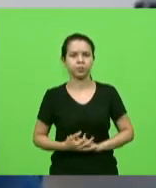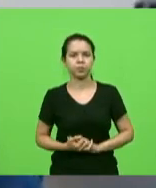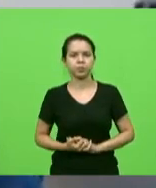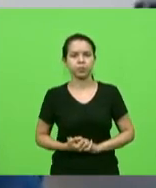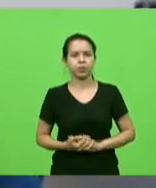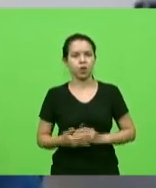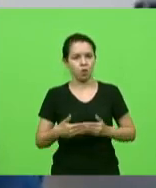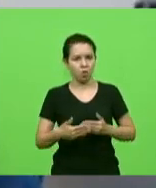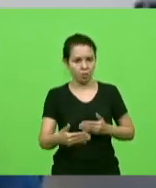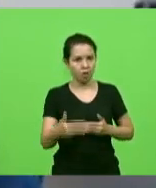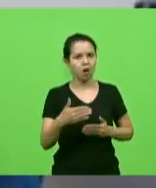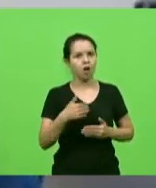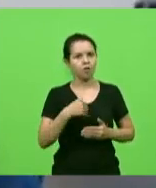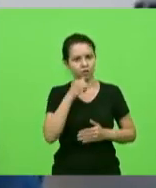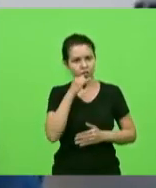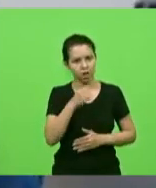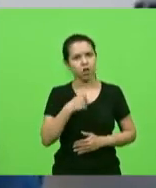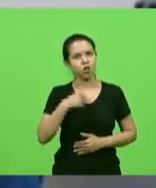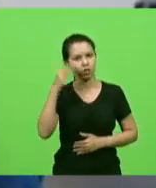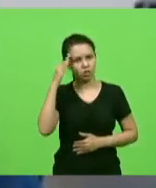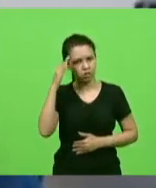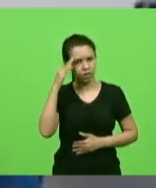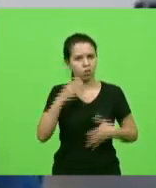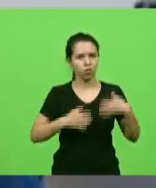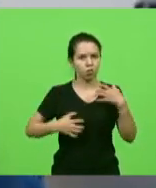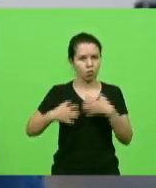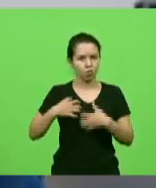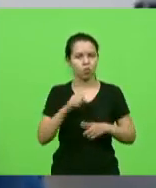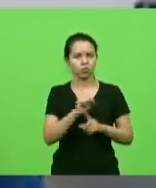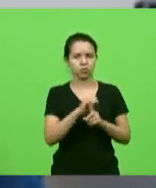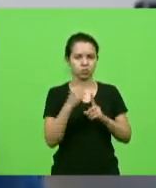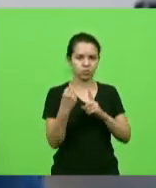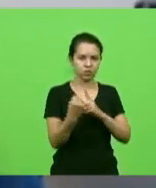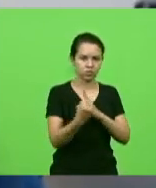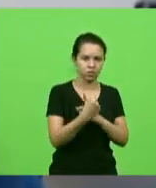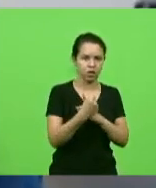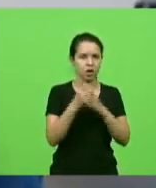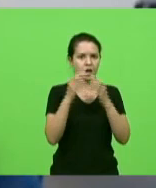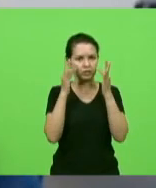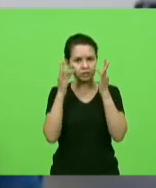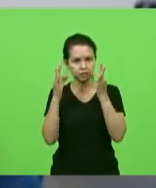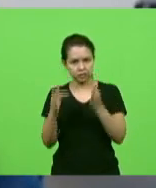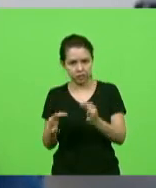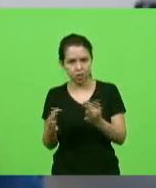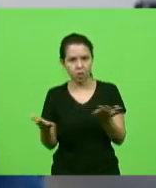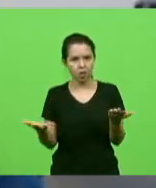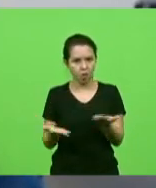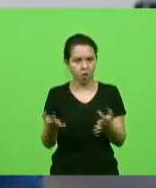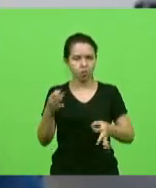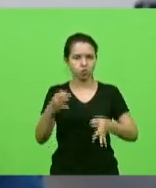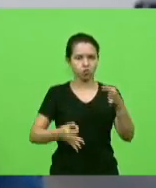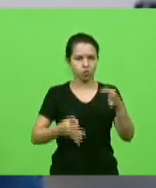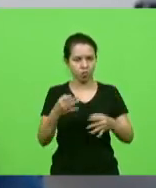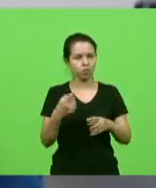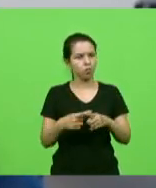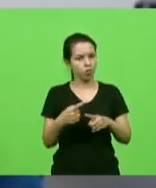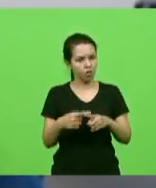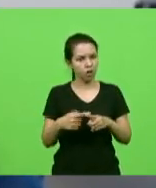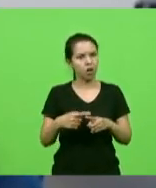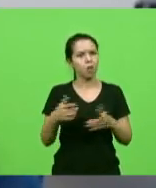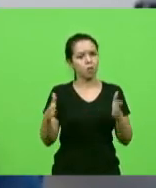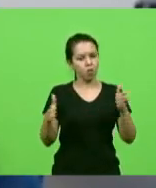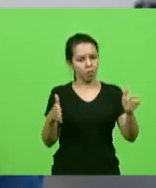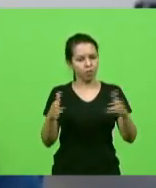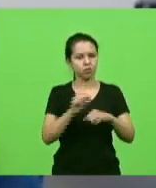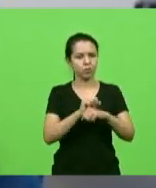registrar que compreendo a angústia da sociedade Catarinense EA sua assim a atenção para o presente julgamento pois envolve delicado